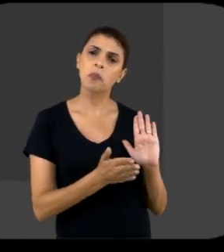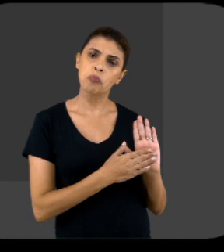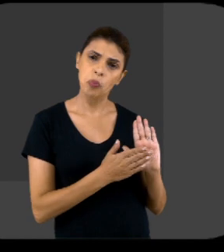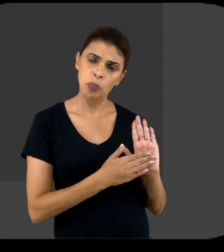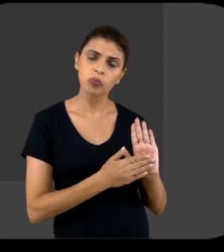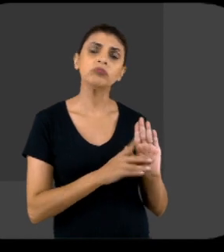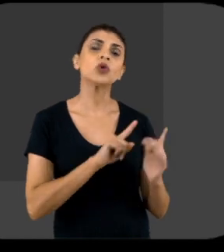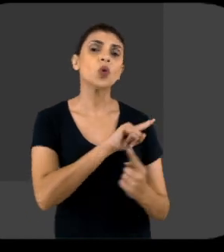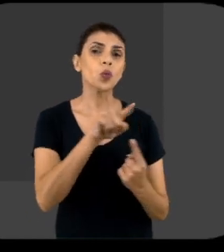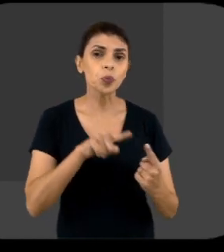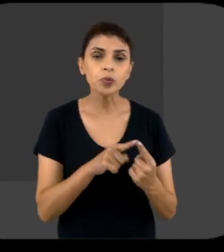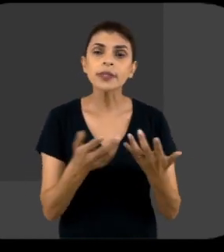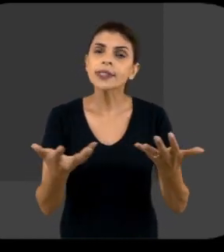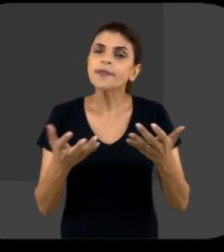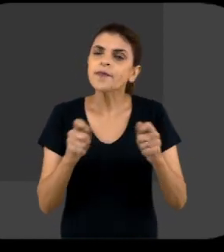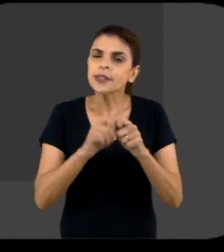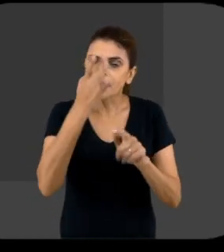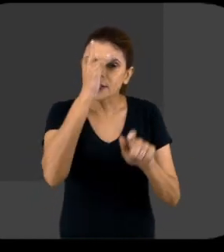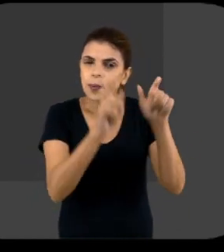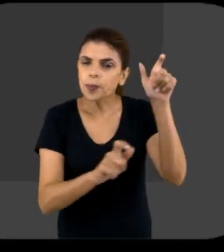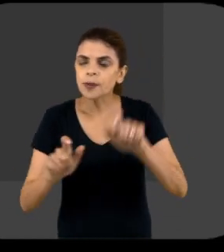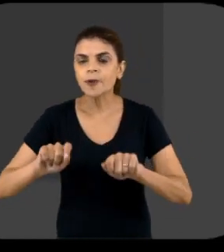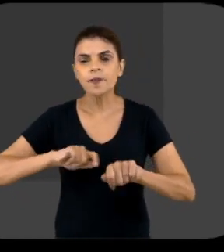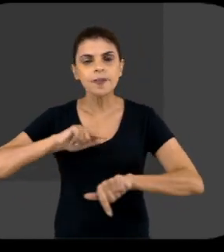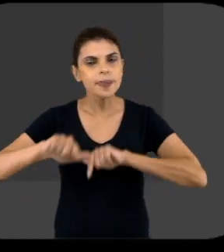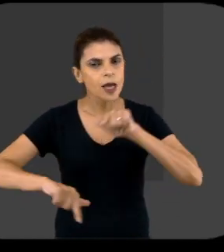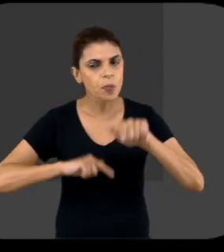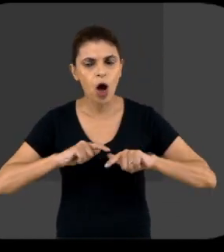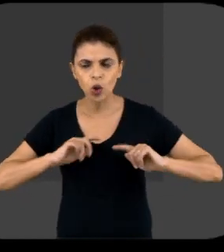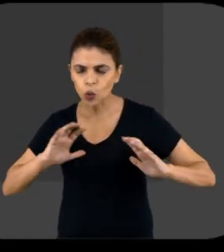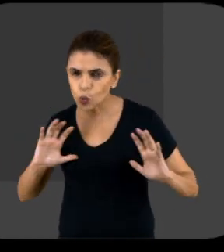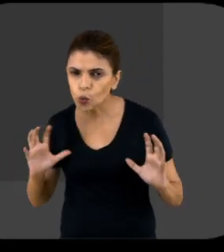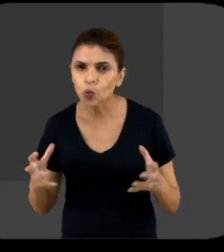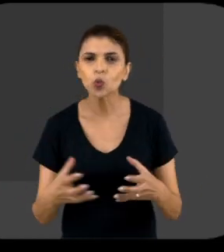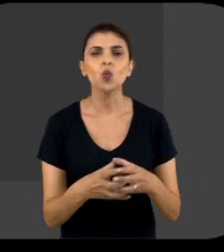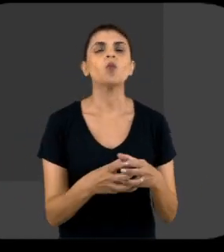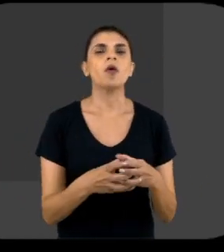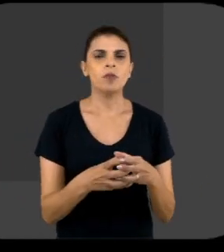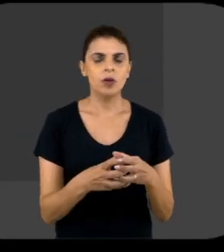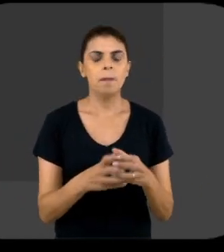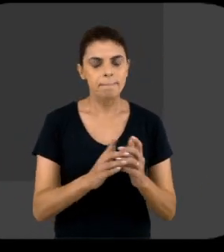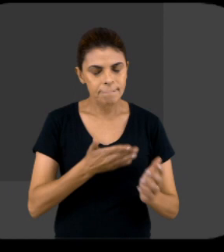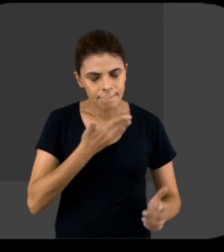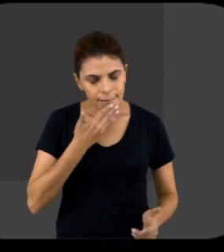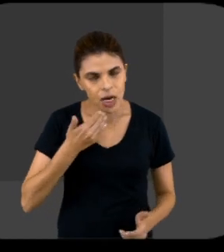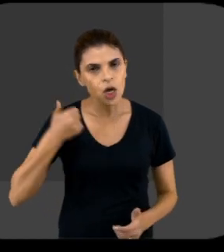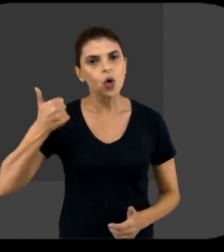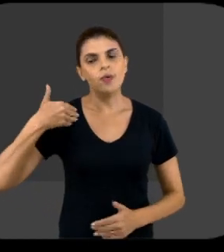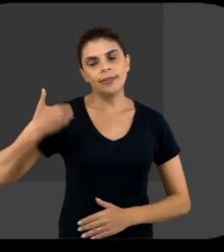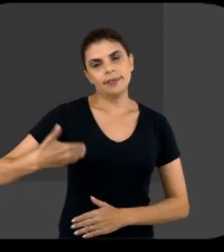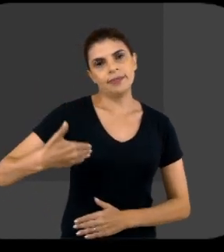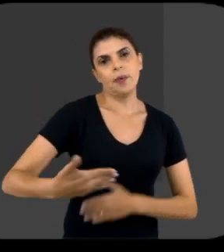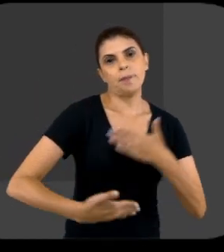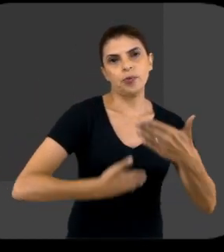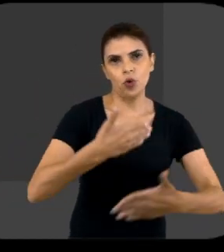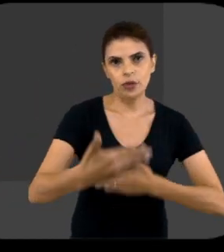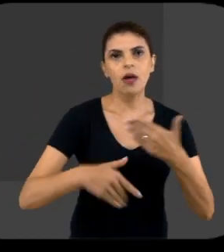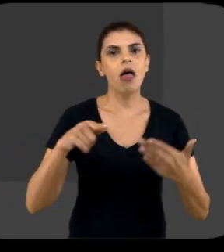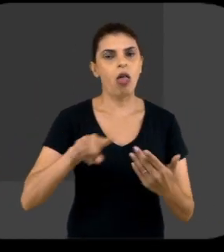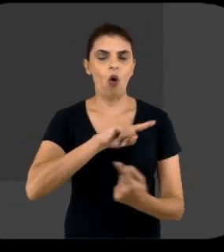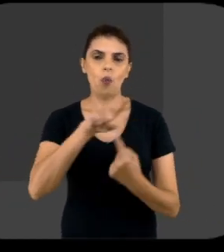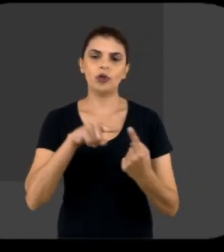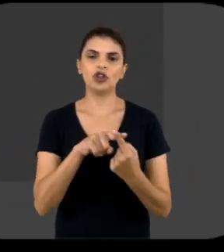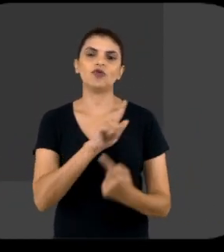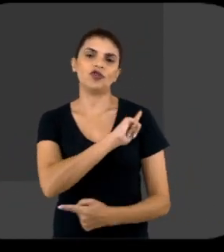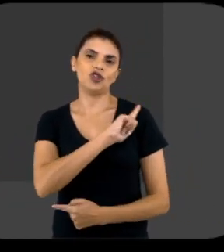com o objetivo de fazer com que as pessoas trabalhem em conjunto para melhorar cada processo. Esse é